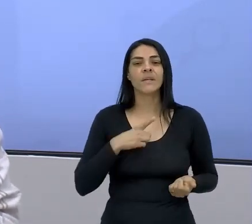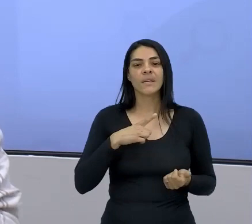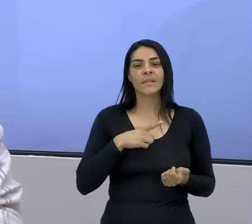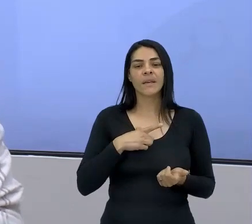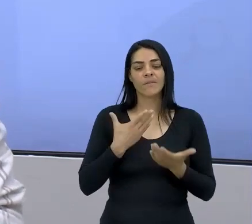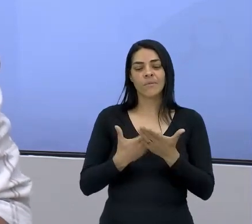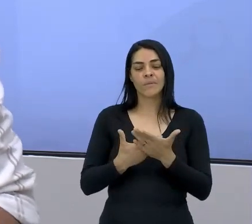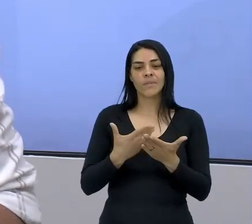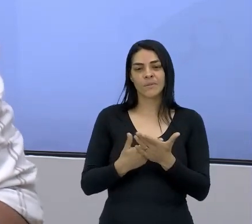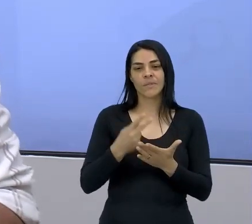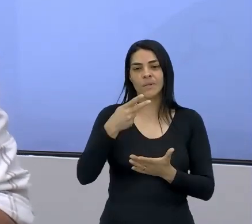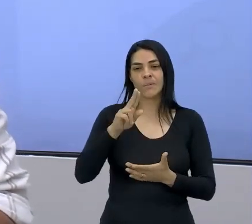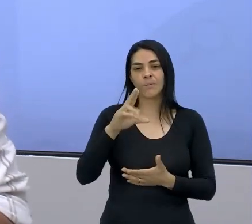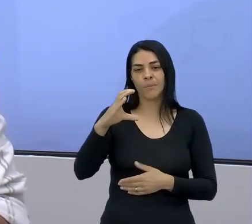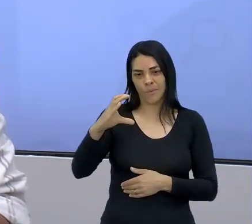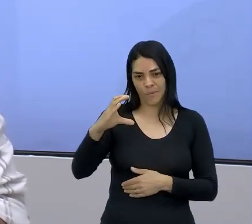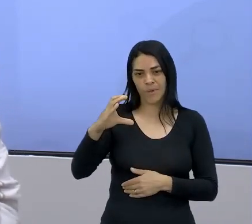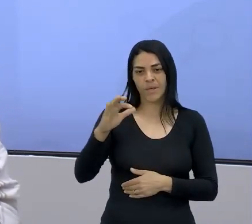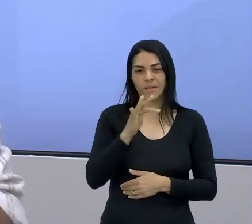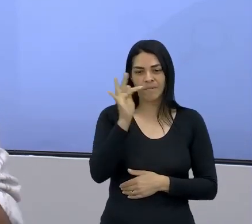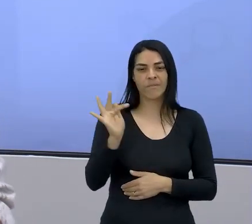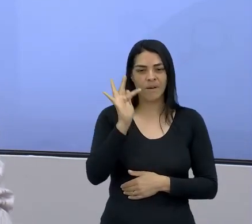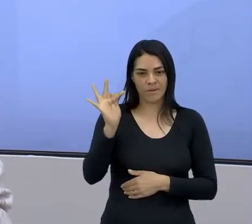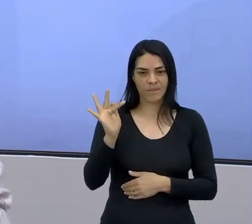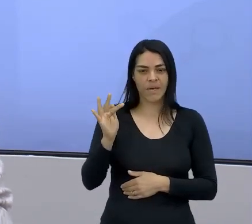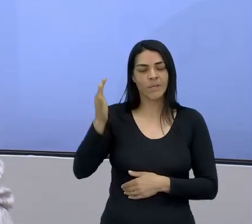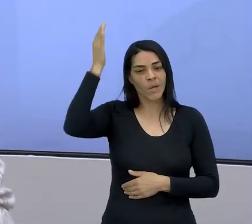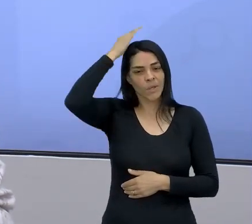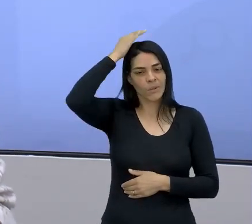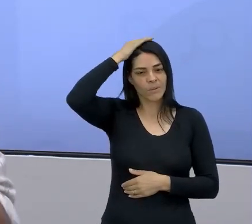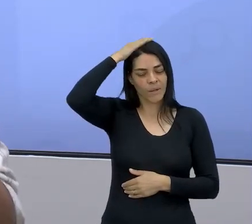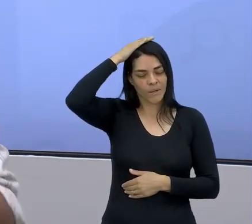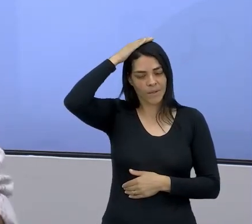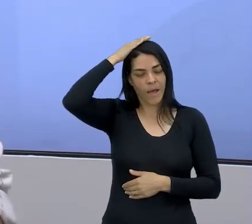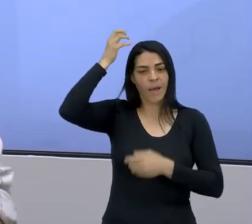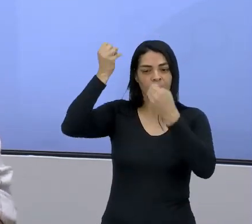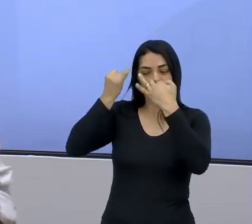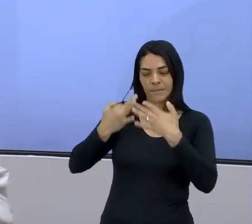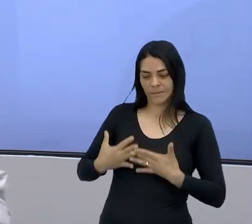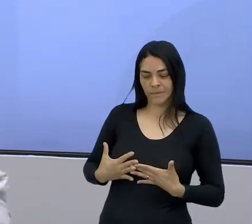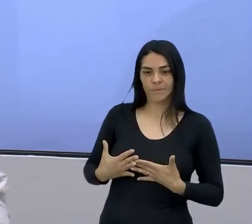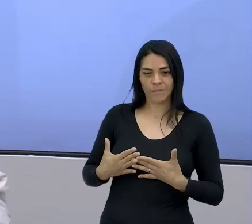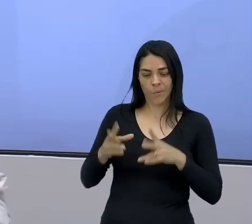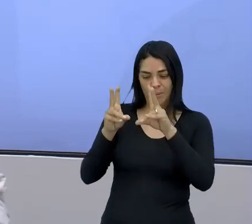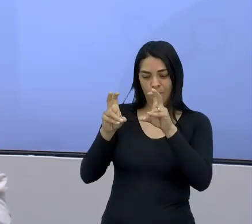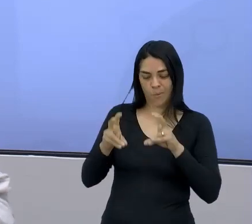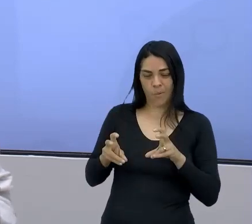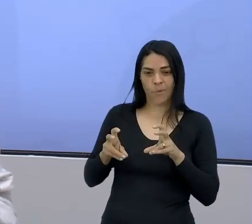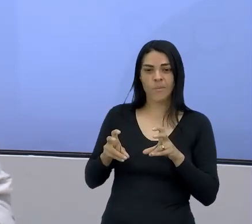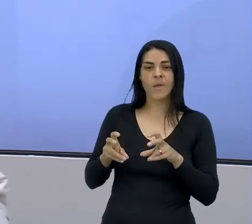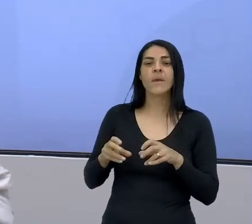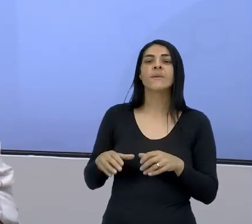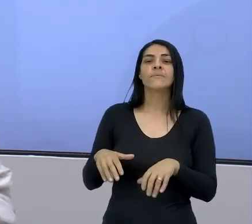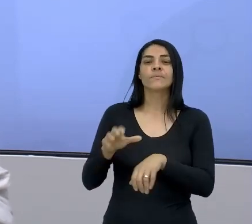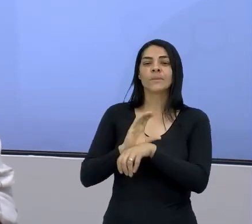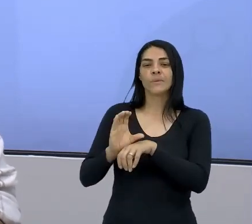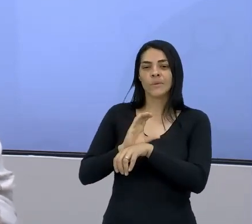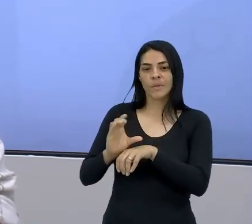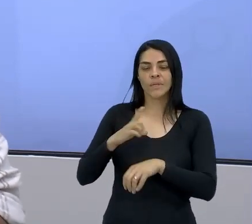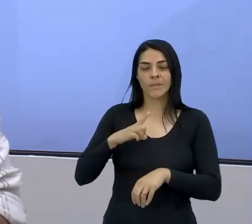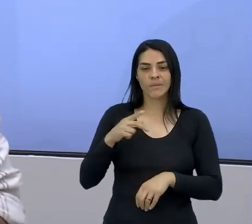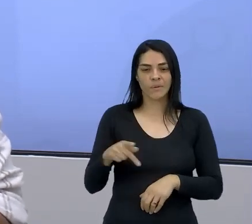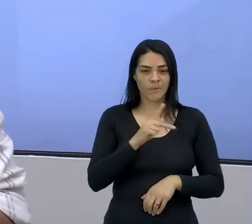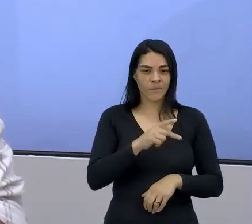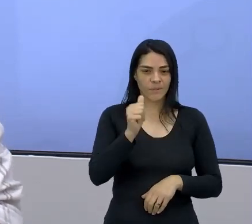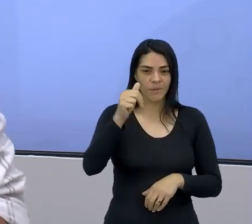do Paraná falando sobre esse curso também, muito legal também. E a gente teve também o professor Anderson